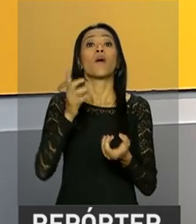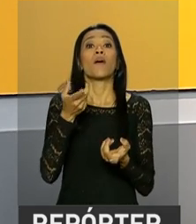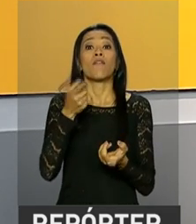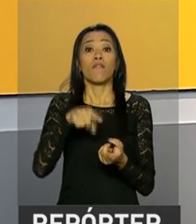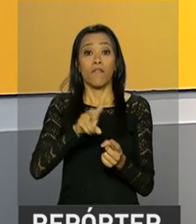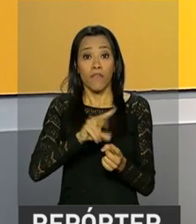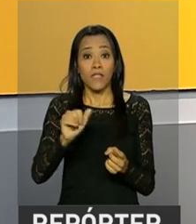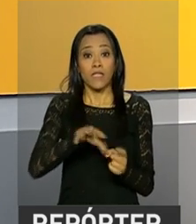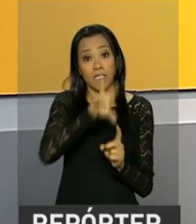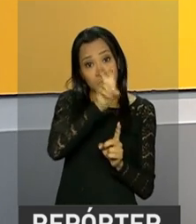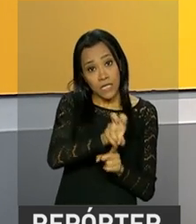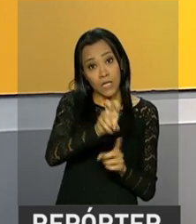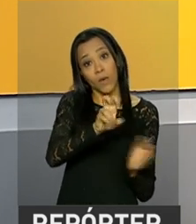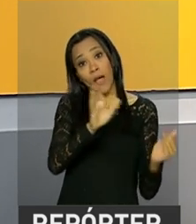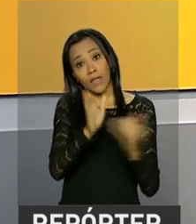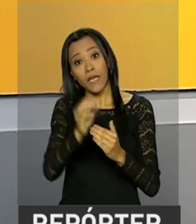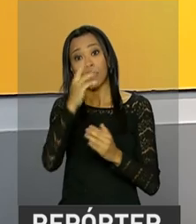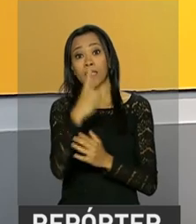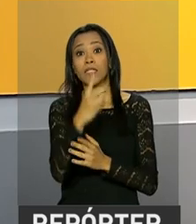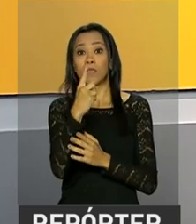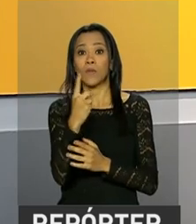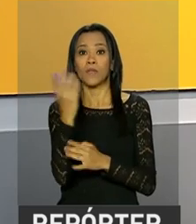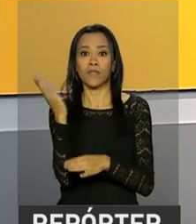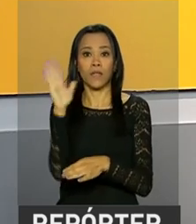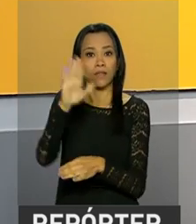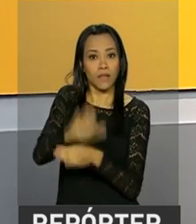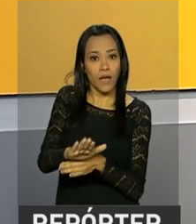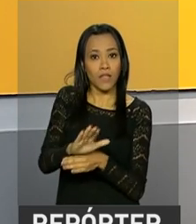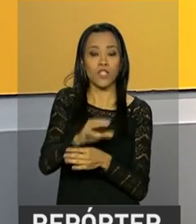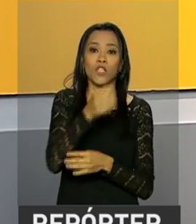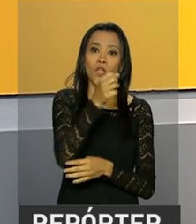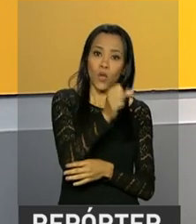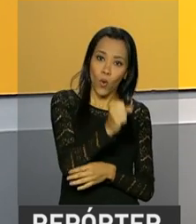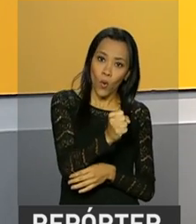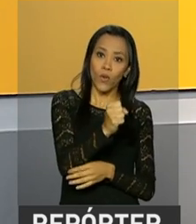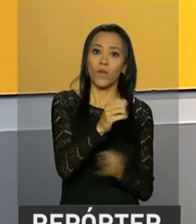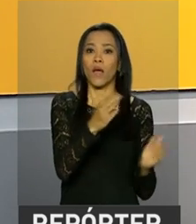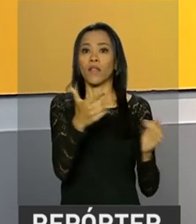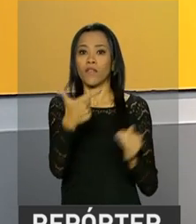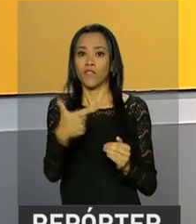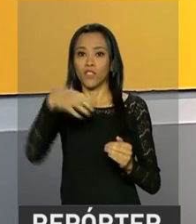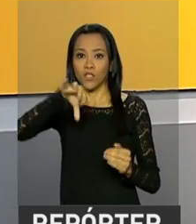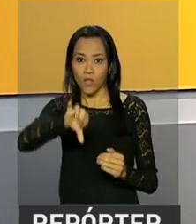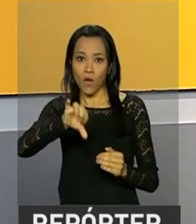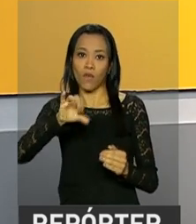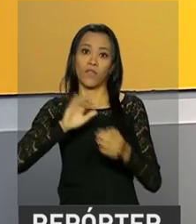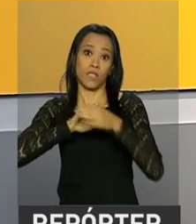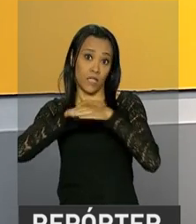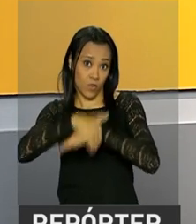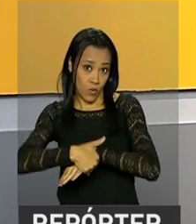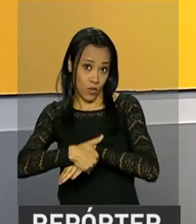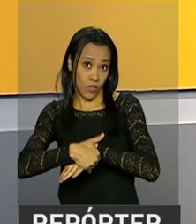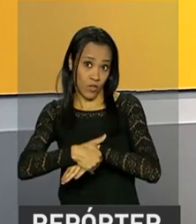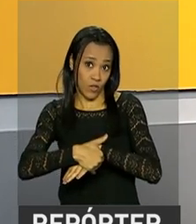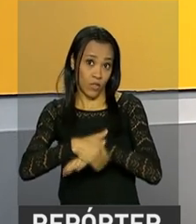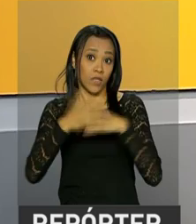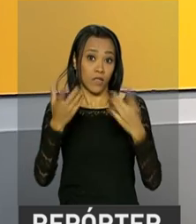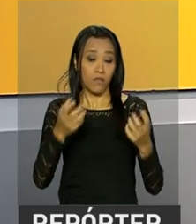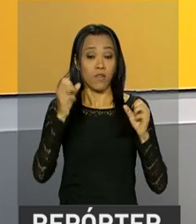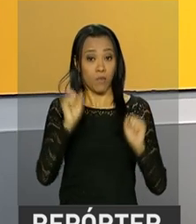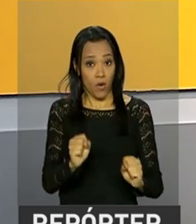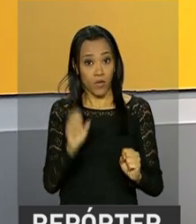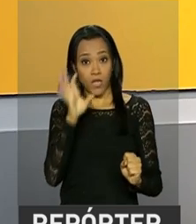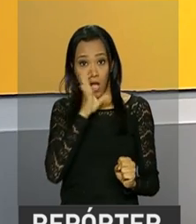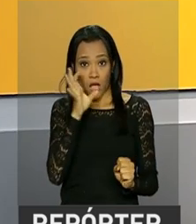ser entre 5h31 da tarde e 8h29 da noite e vai poder ser